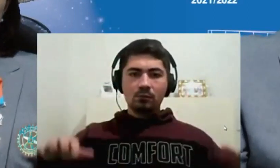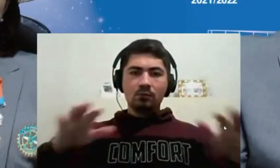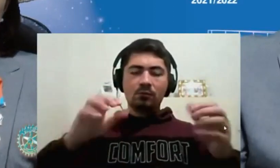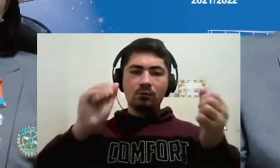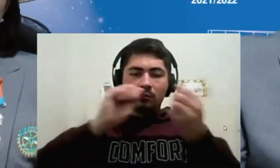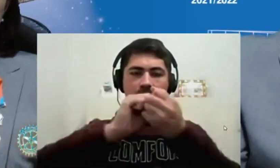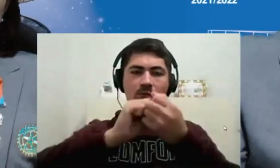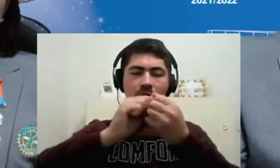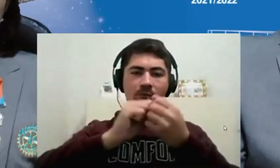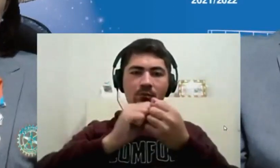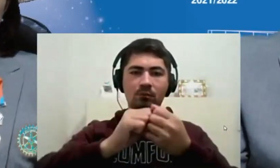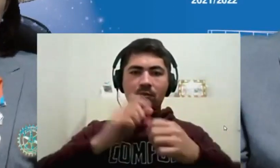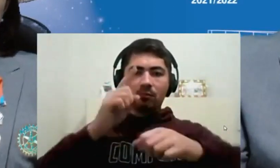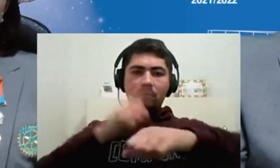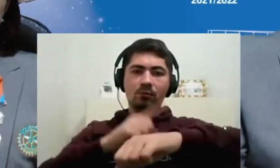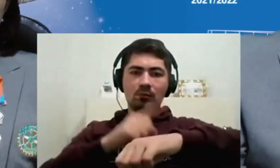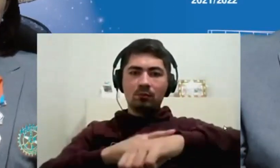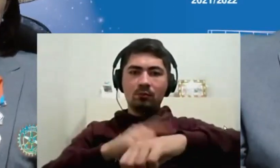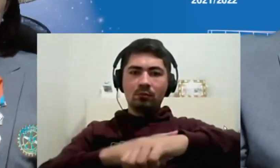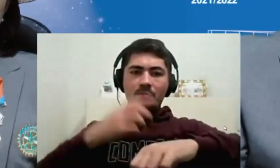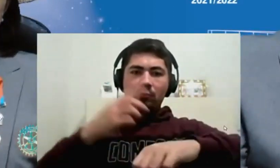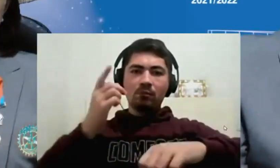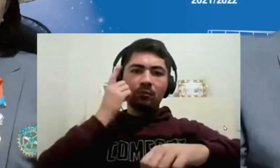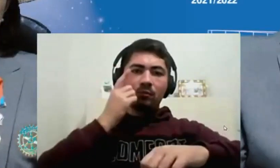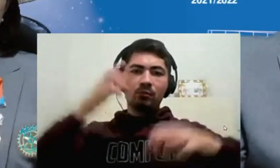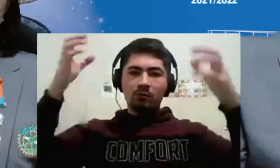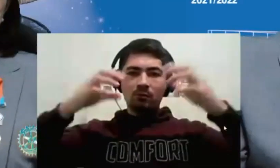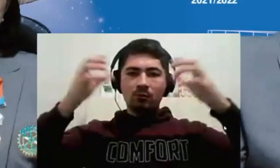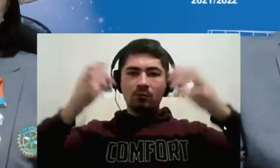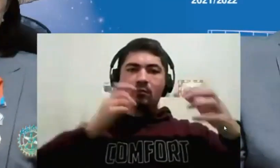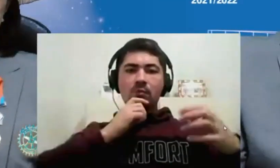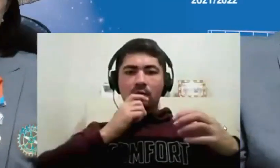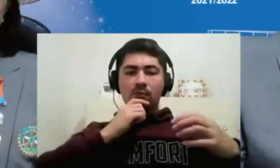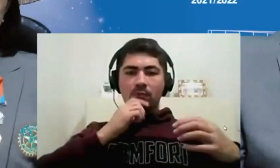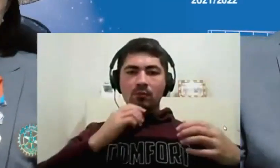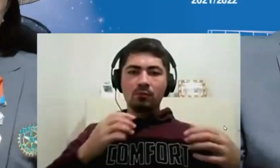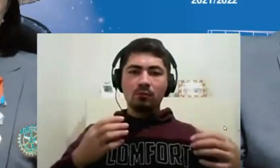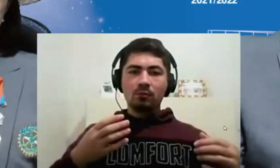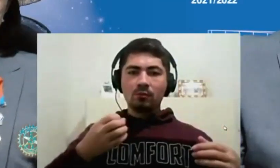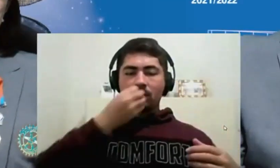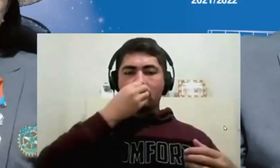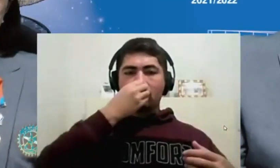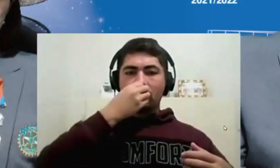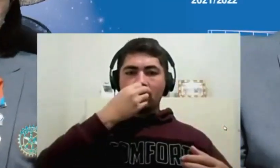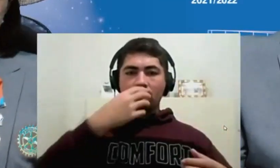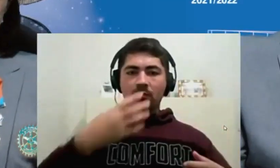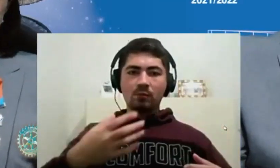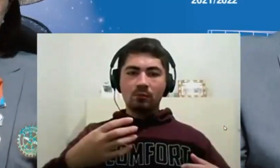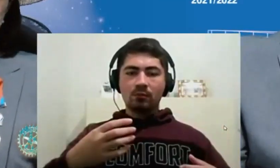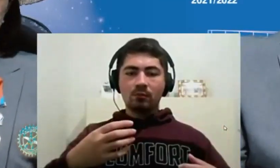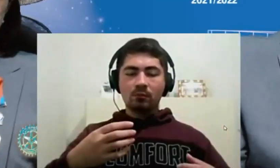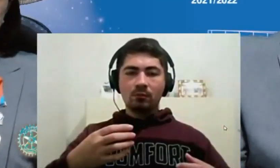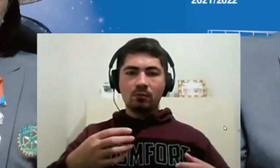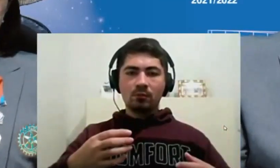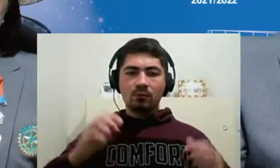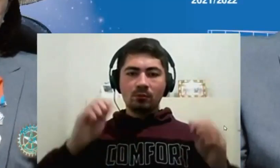tiraram esse tempinho, um dia chuvoso e frio, mas veja bem os benefícios da virtualidade, quando a gente pode estar